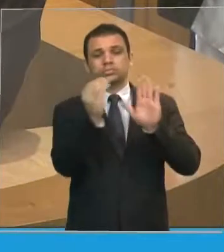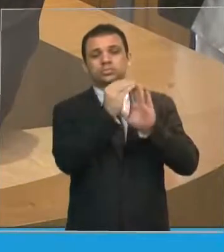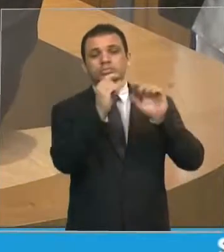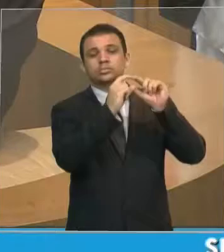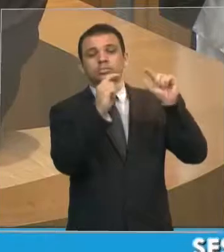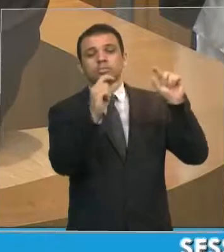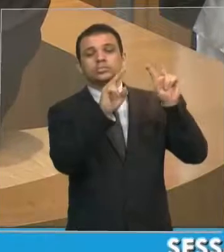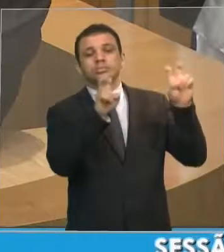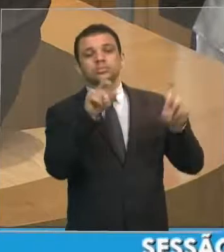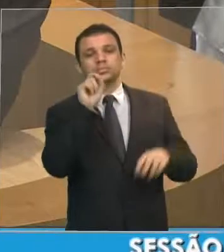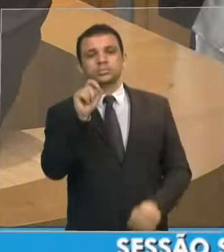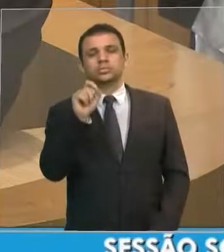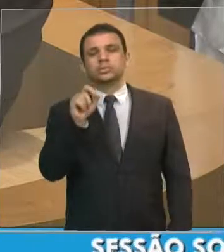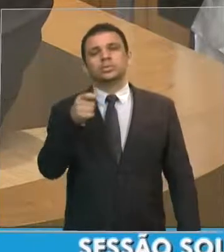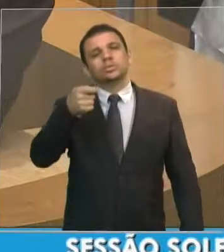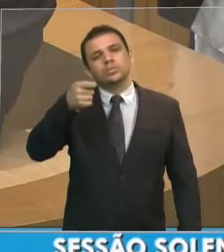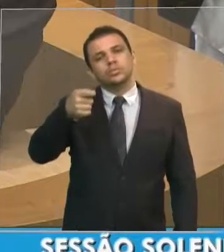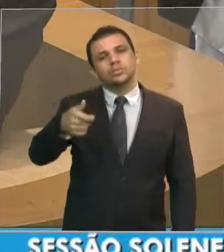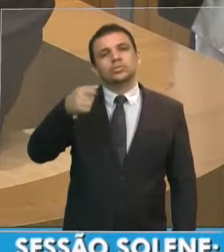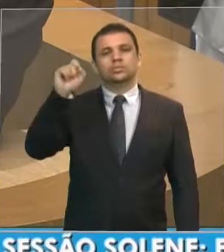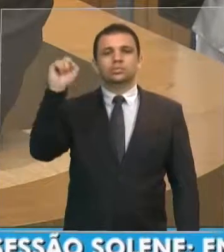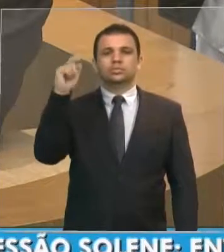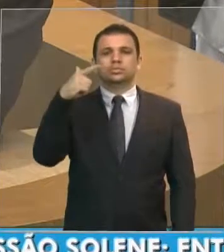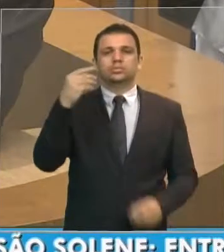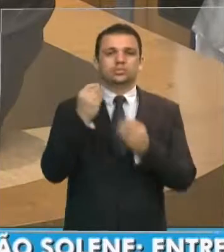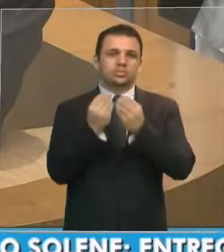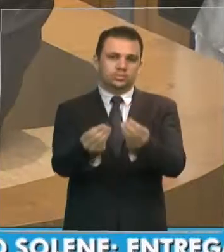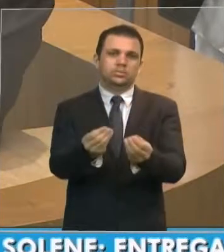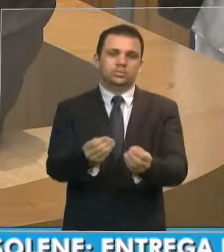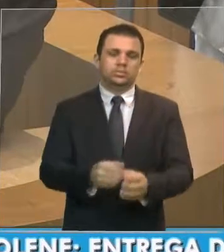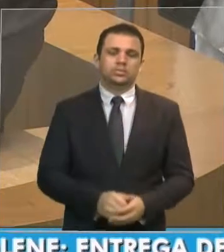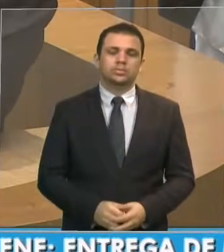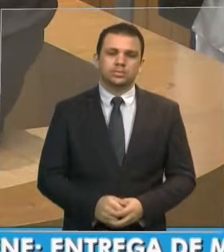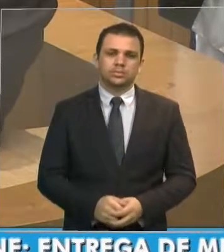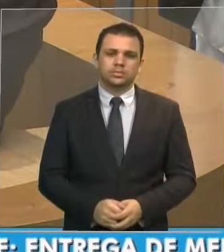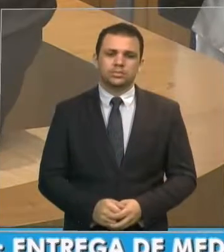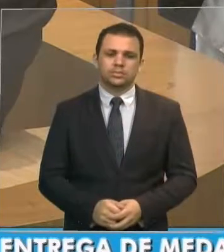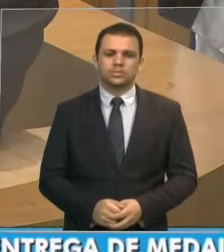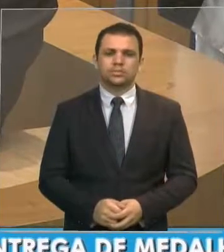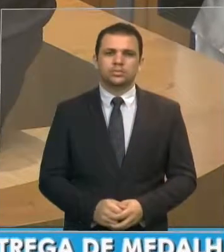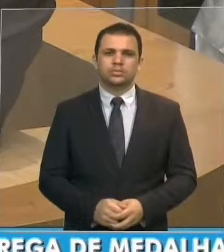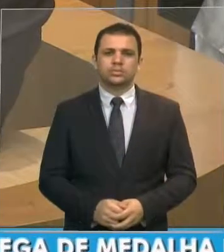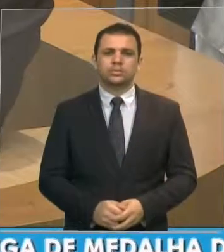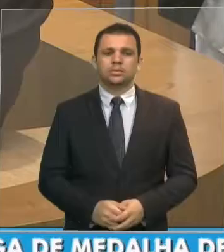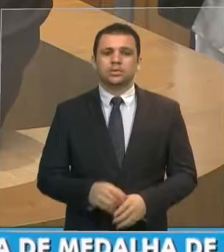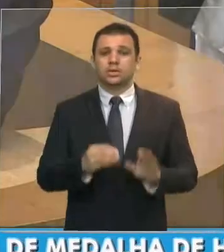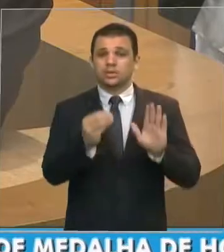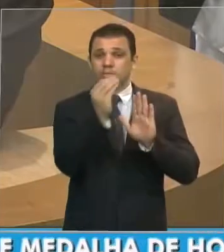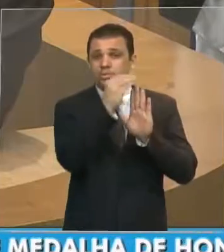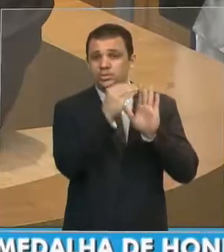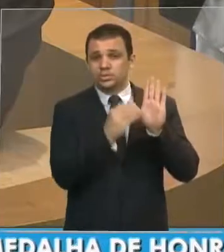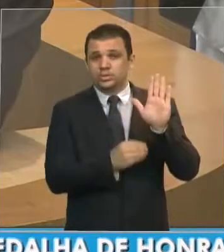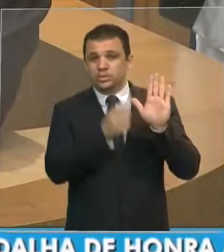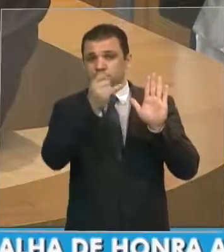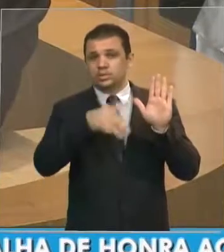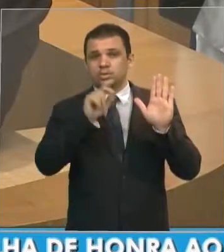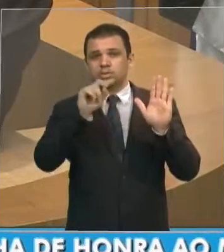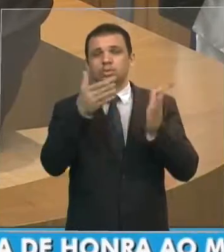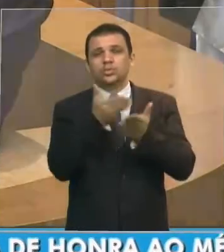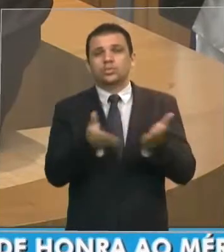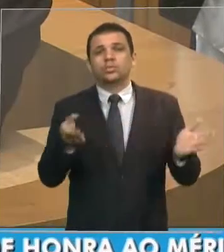Sol. E ele escrevia, naquela época, sobre homenagens